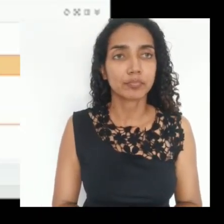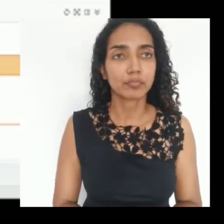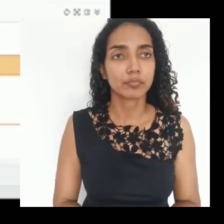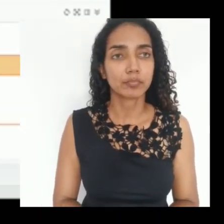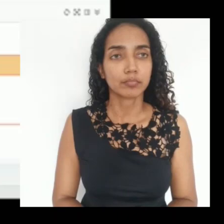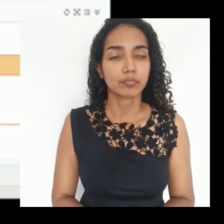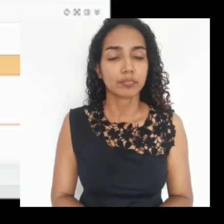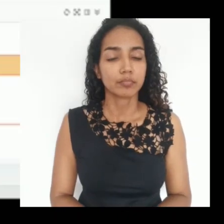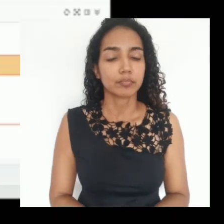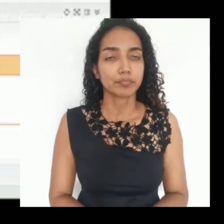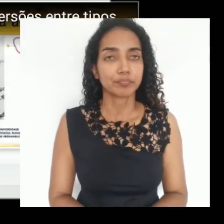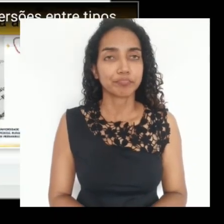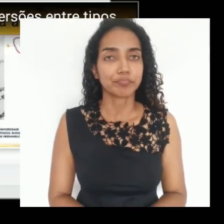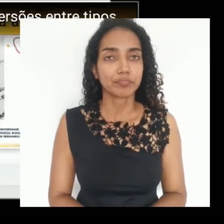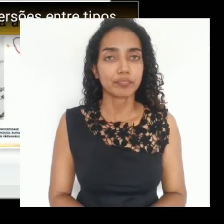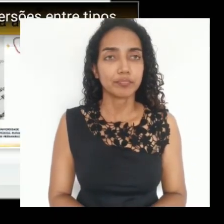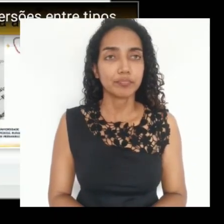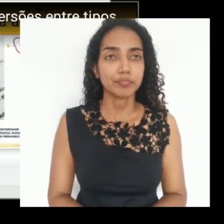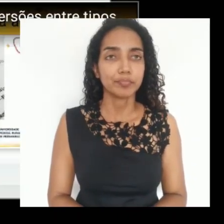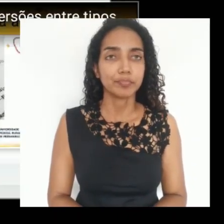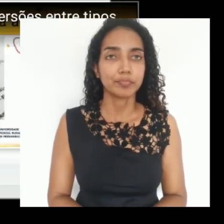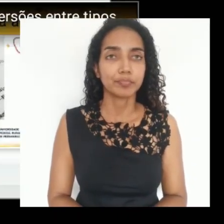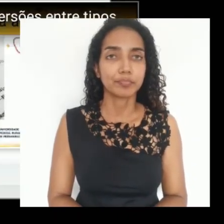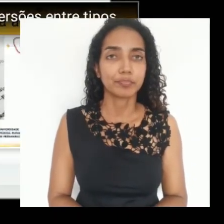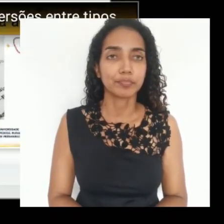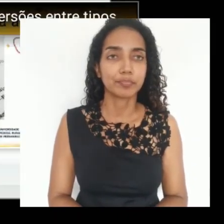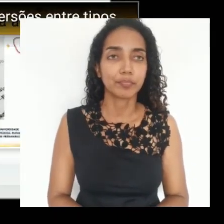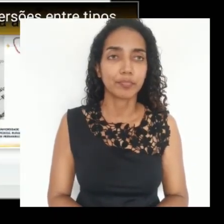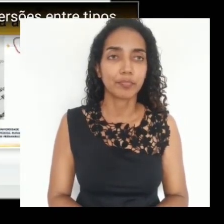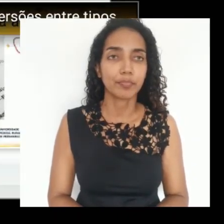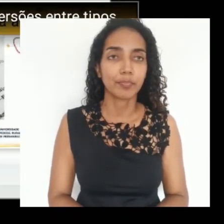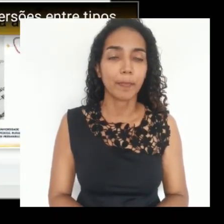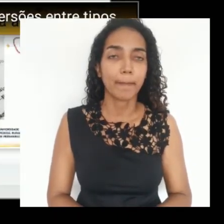deles. A gente pode ver isso como uma entidade associativa.